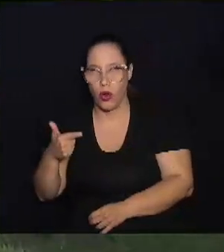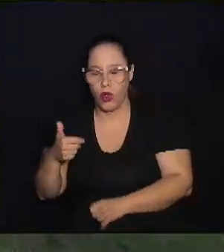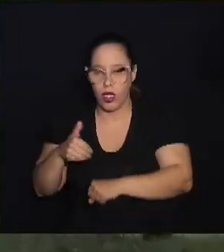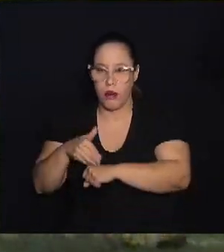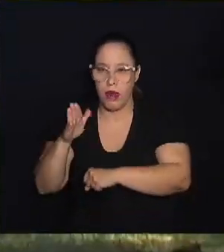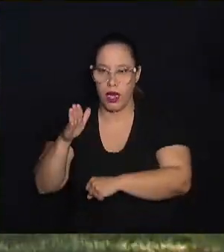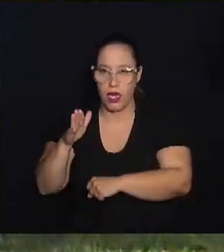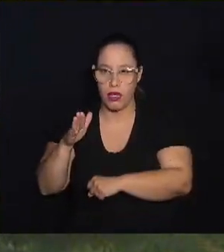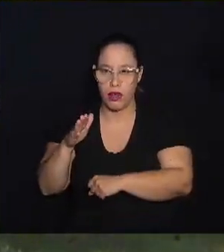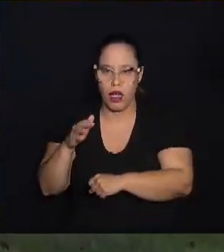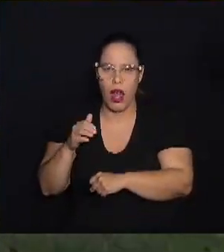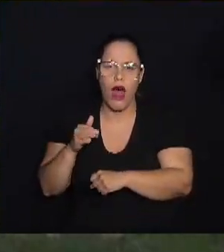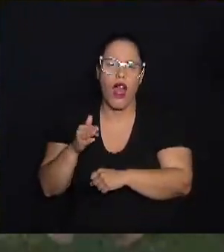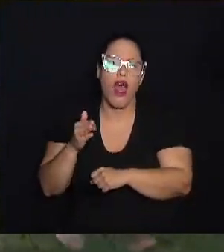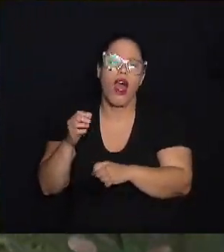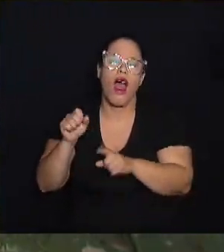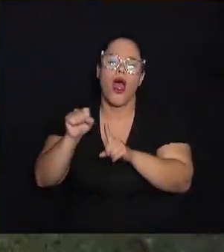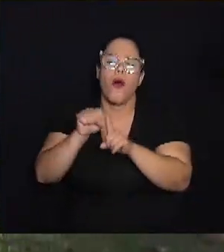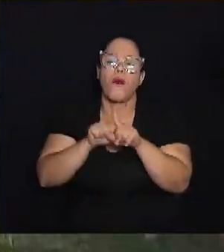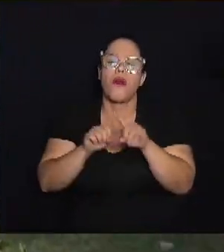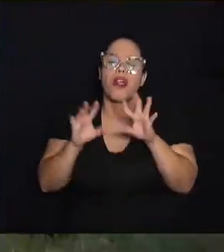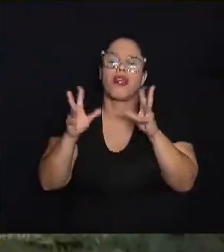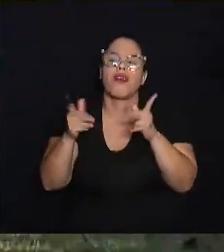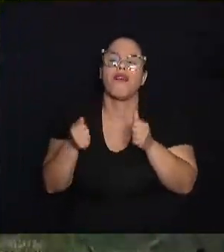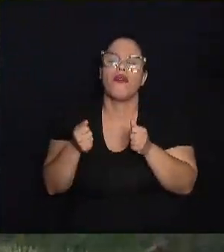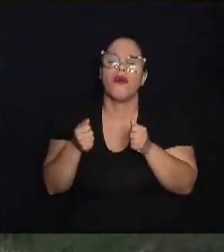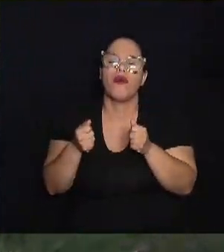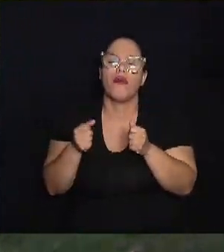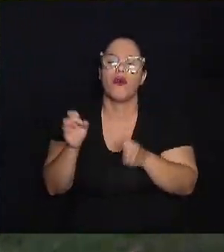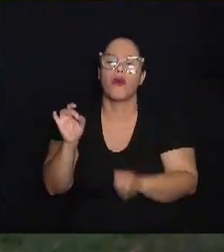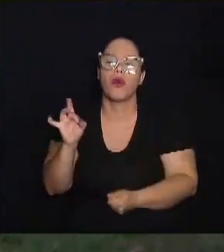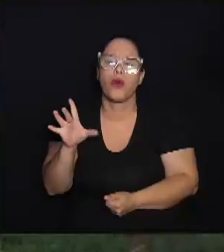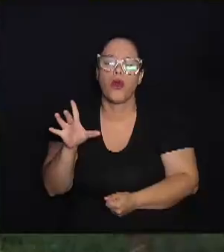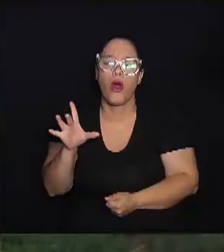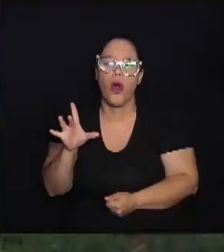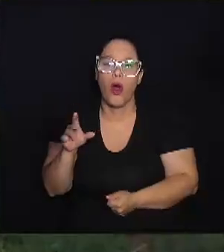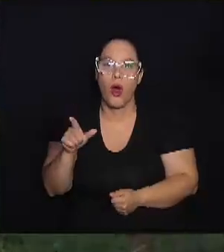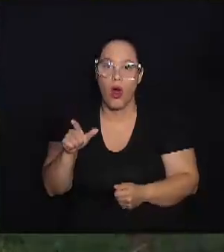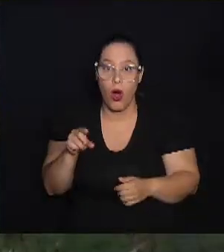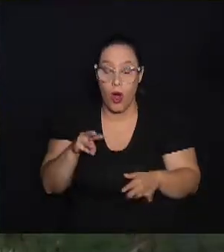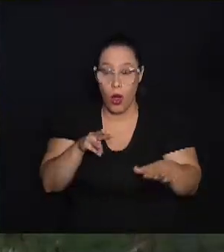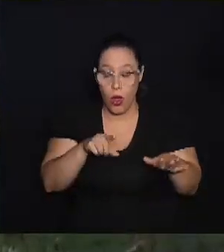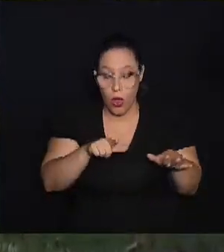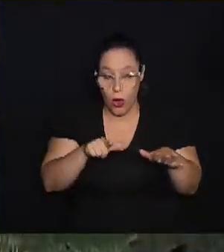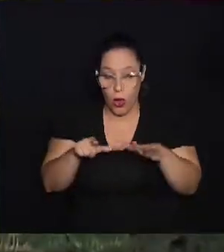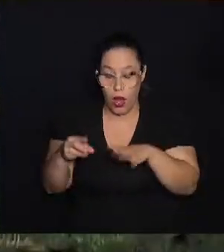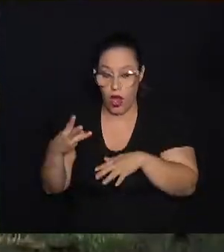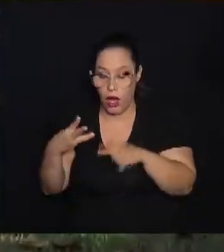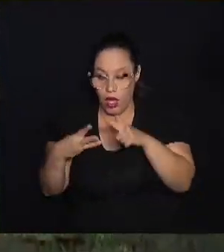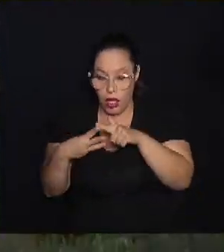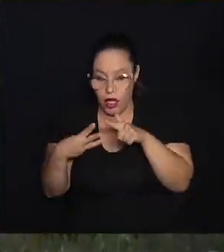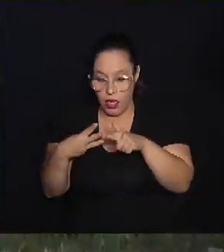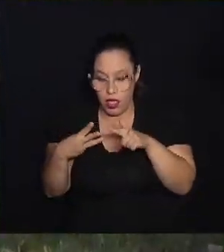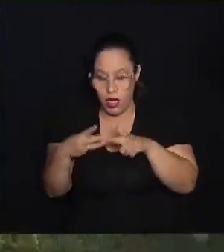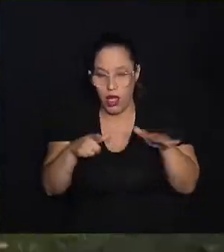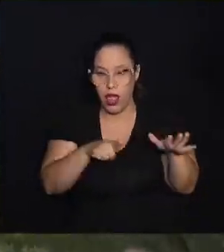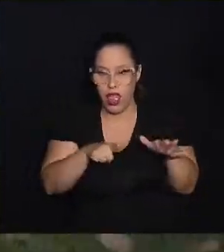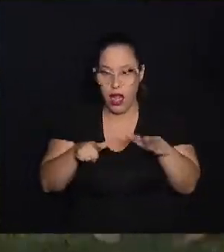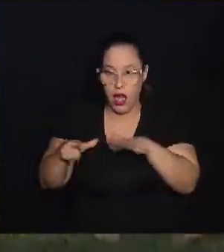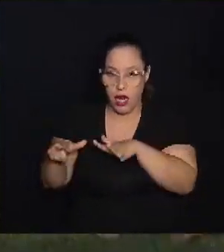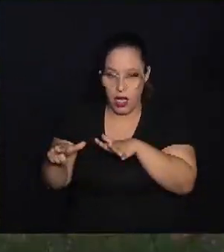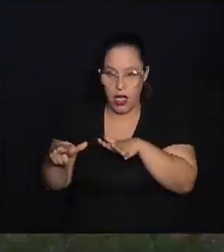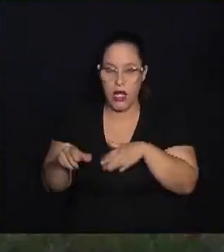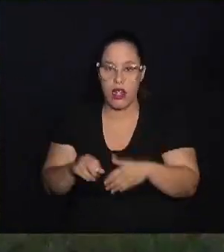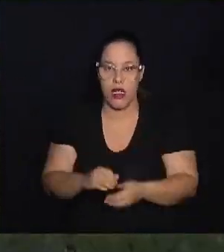mês inteiro ou são 3 semanas somente? São só, em julho, 3 semanas só. Né? A gente fez a primeira, a segunda e a terceira